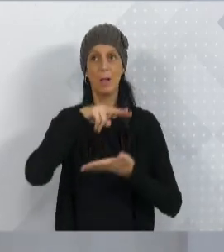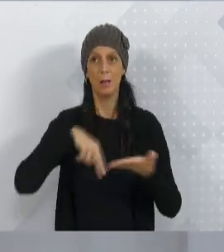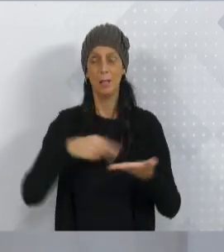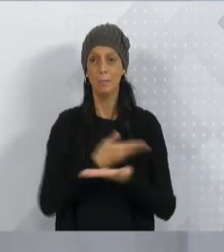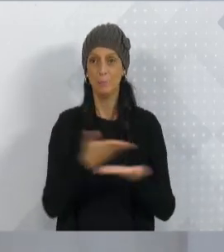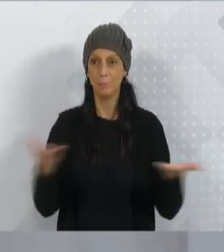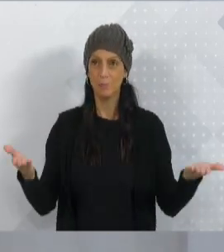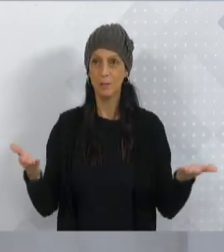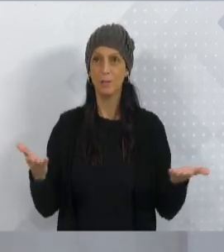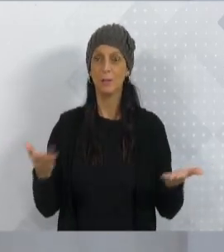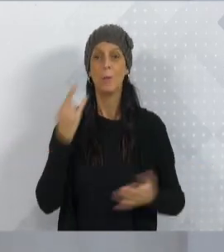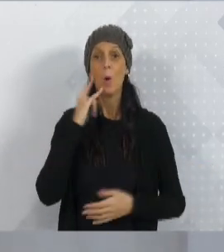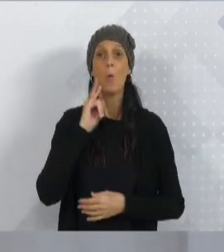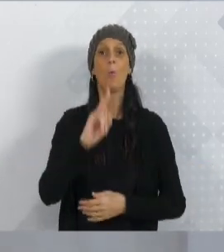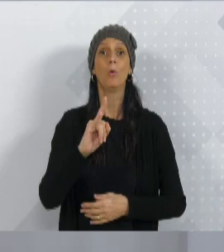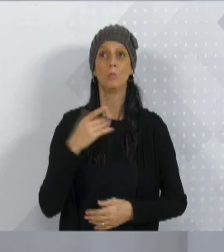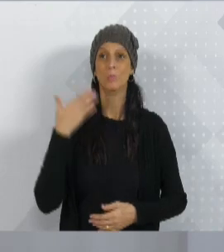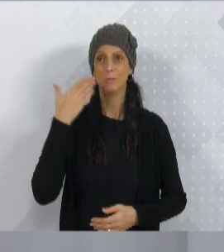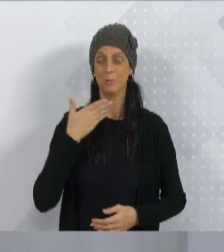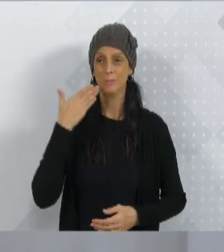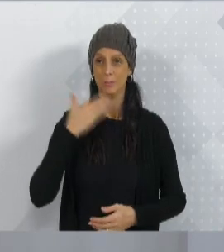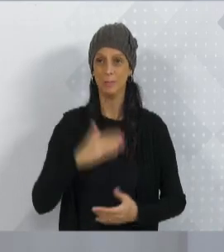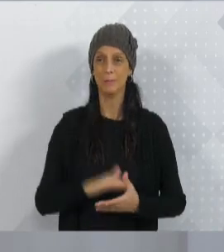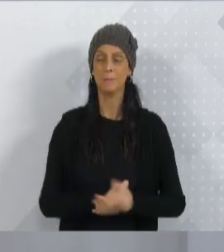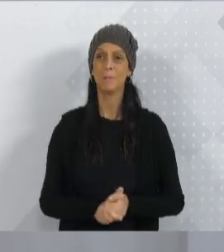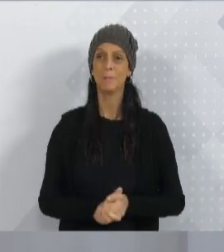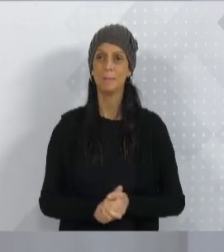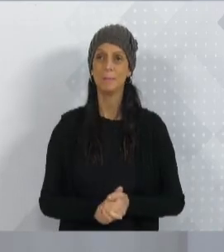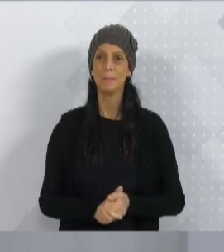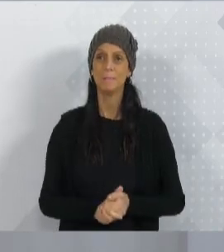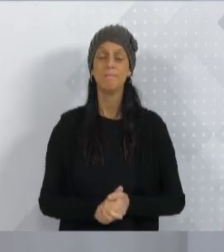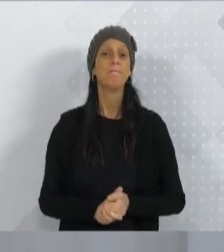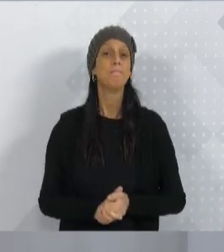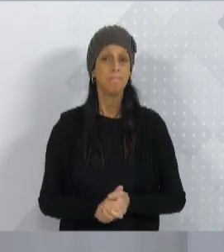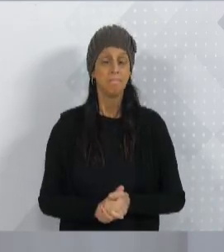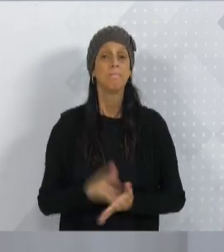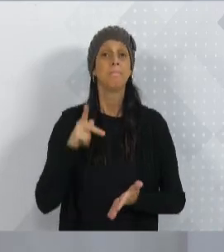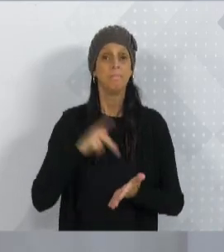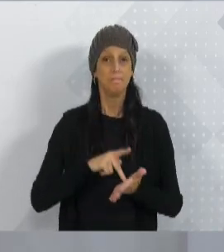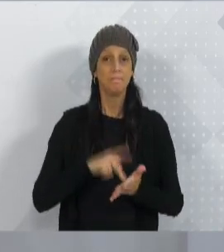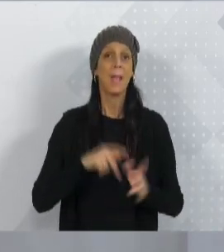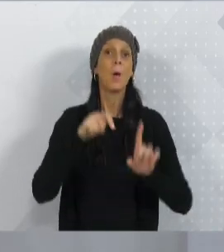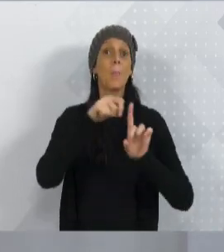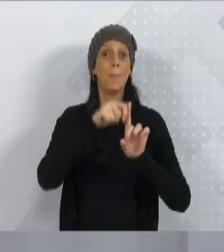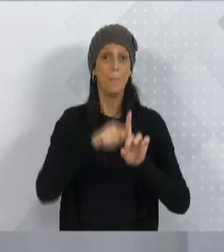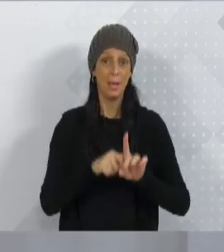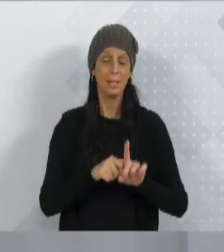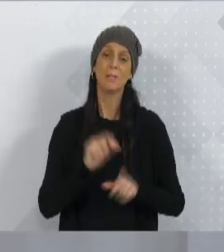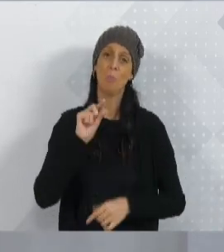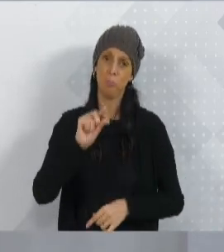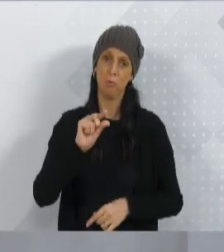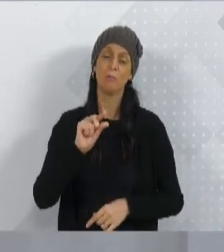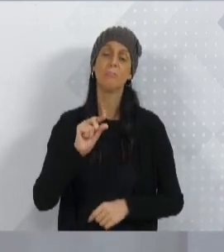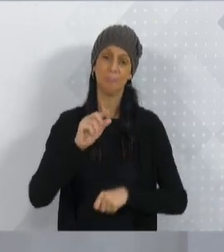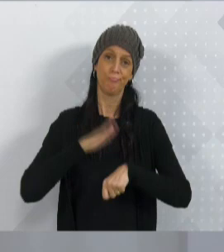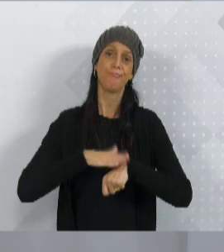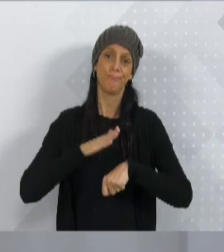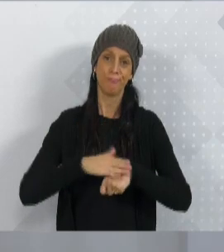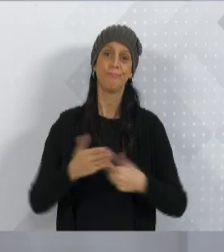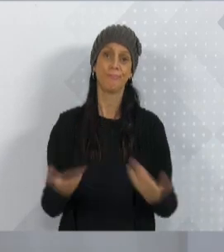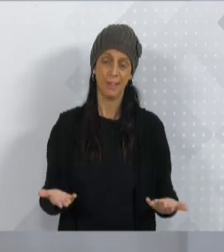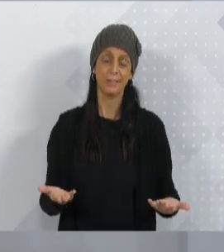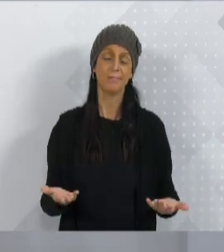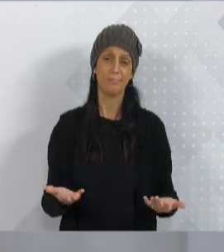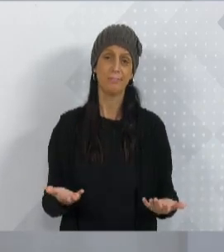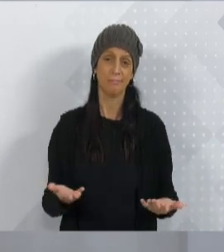para os senhores para esse meu último pronunciamento É verdade que em 30 dias muito pouco fazemos aqui